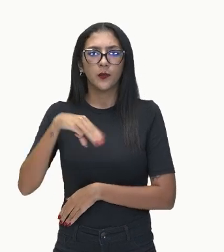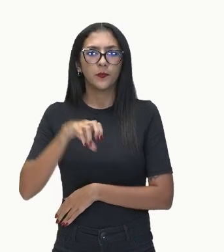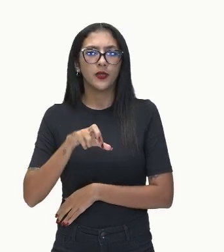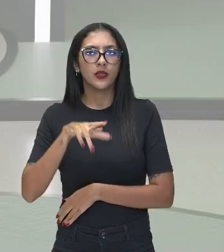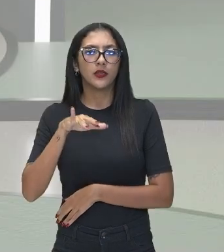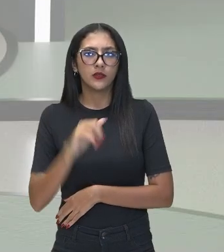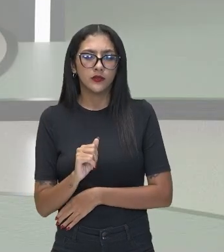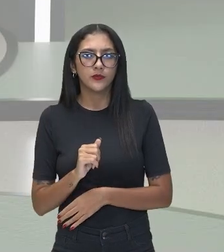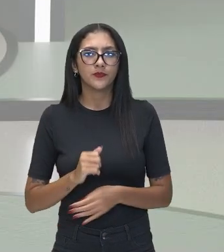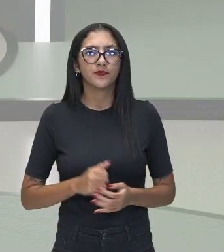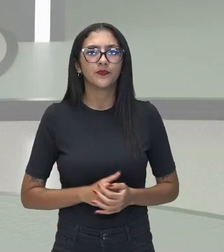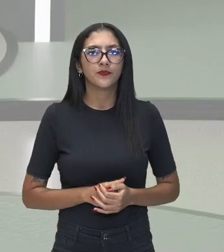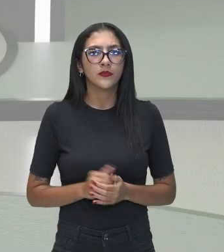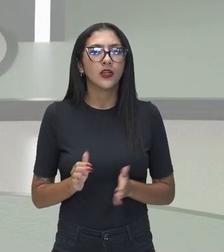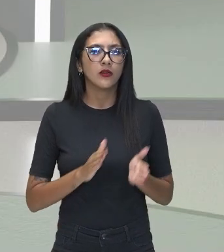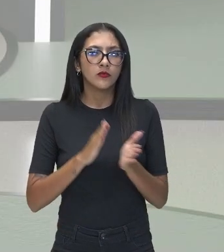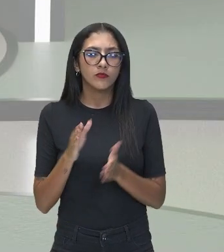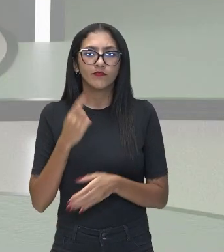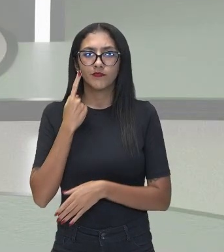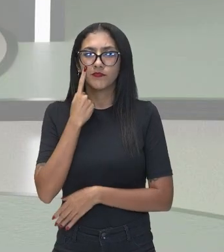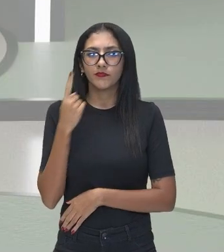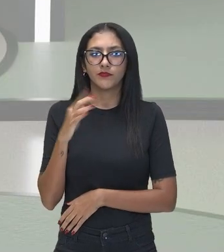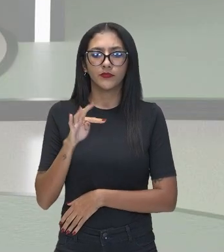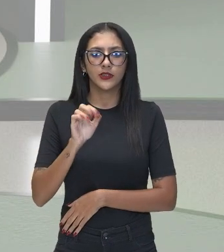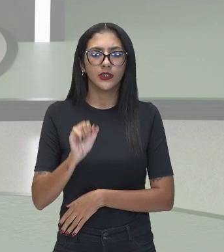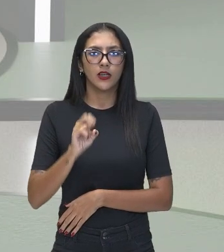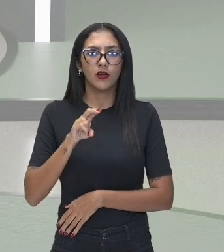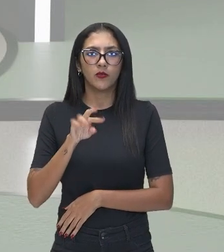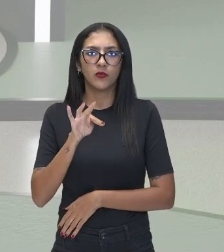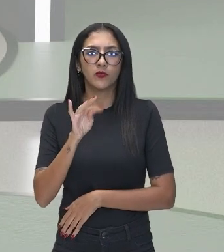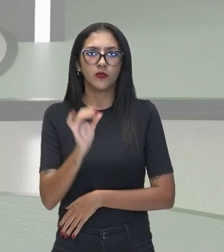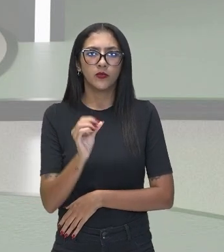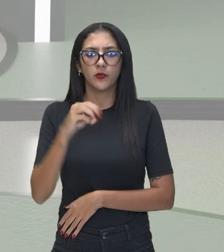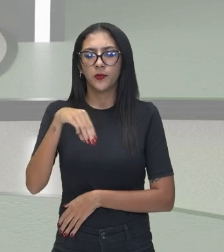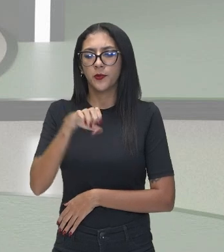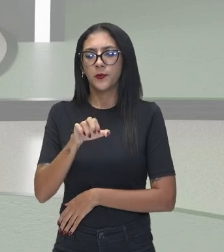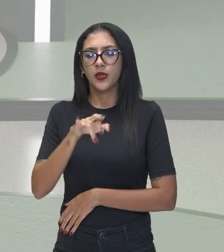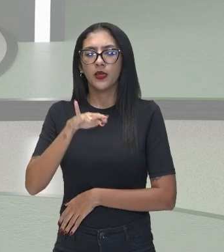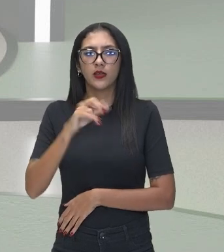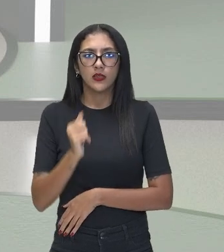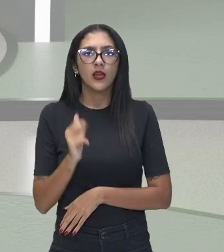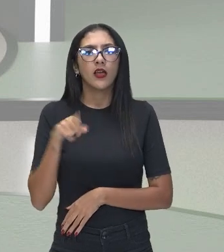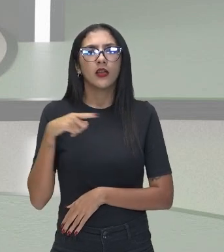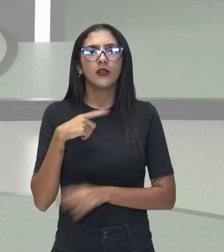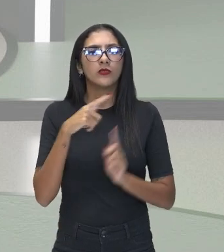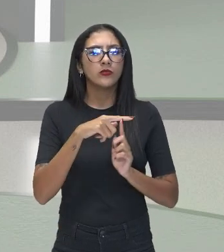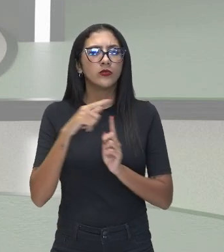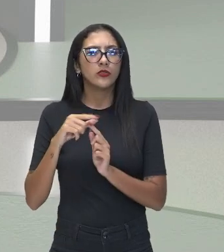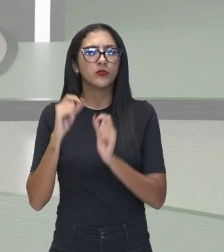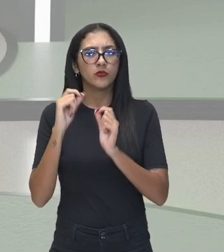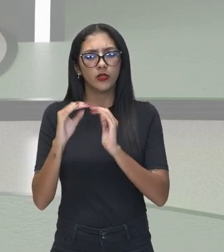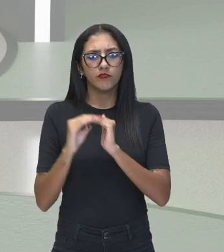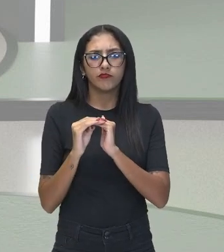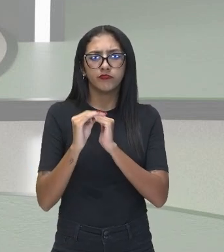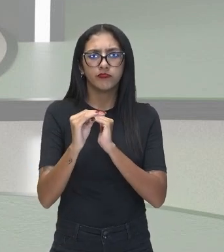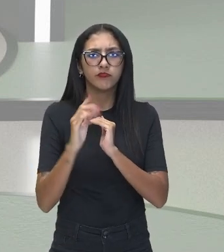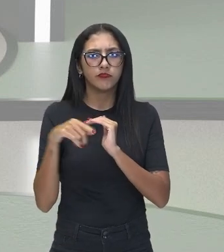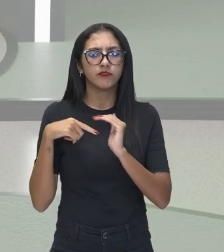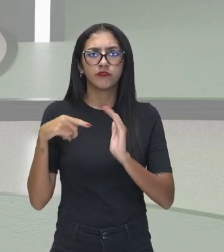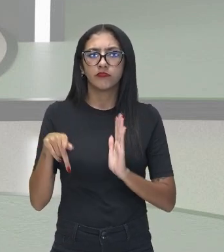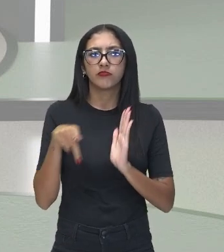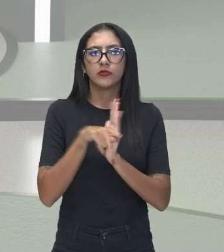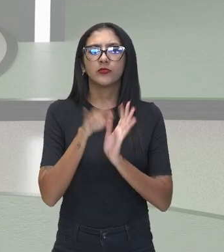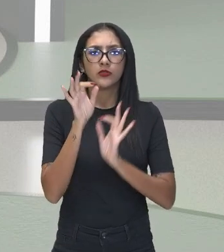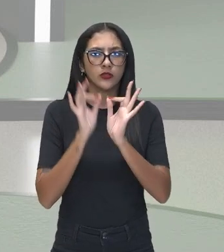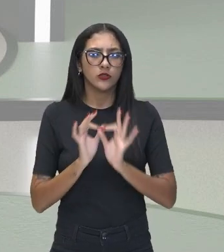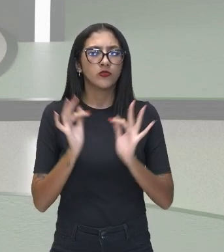trago aqui para vocês a tautomeria, né? Que ainda é uma isomeria plana. O que é a tautomeria? É um caso particular de isomeria de